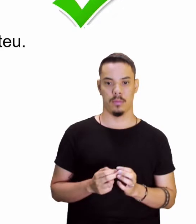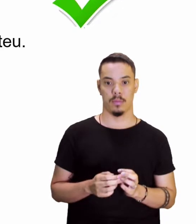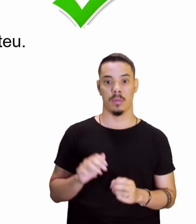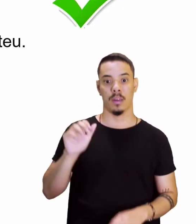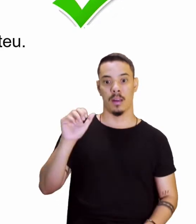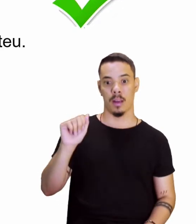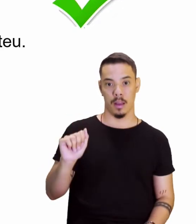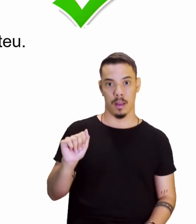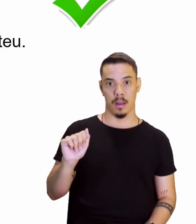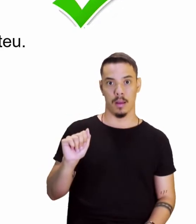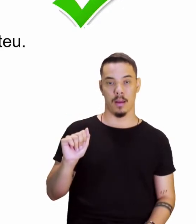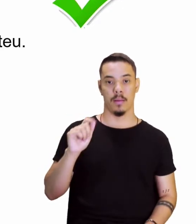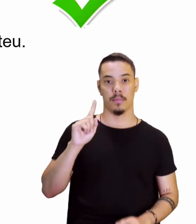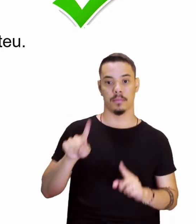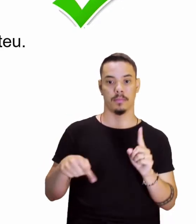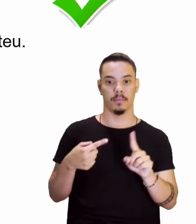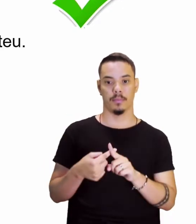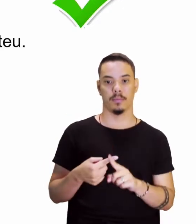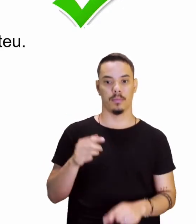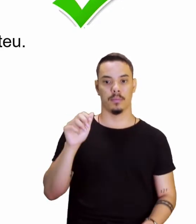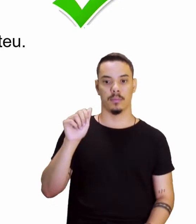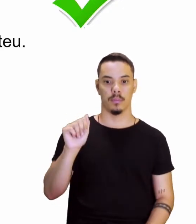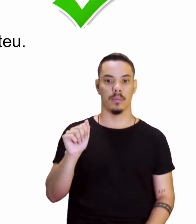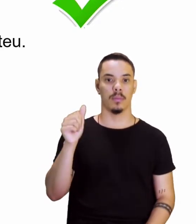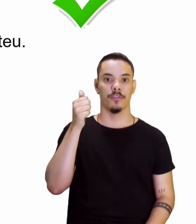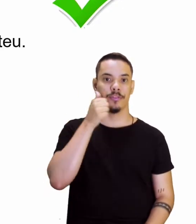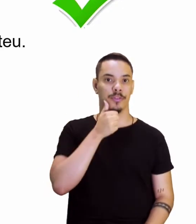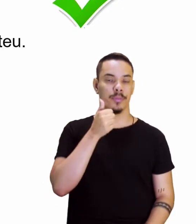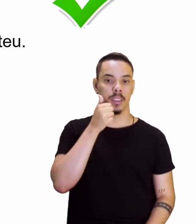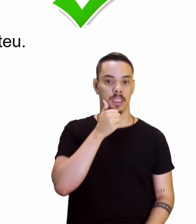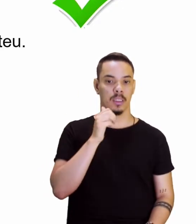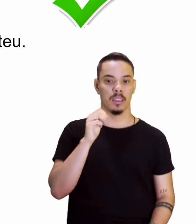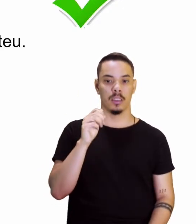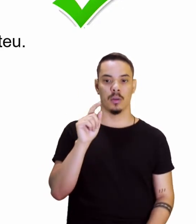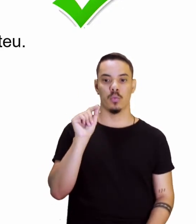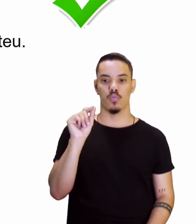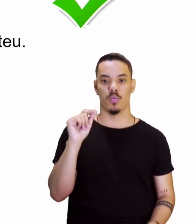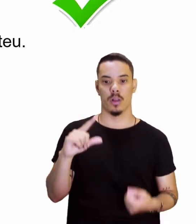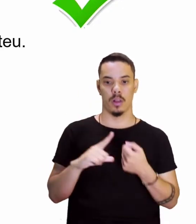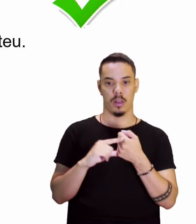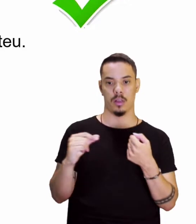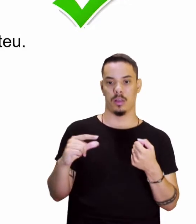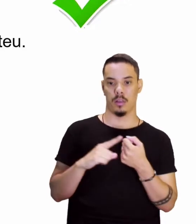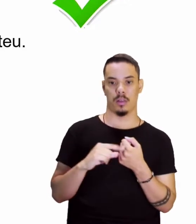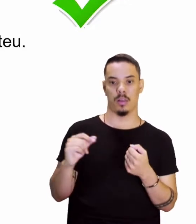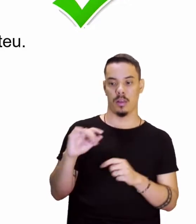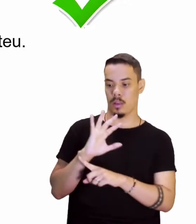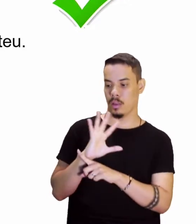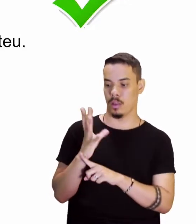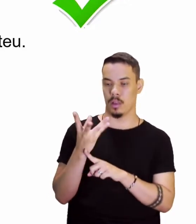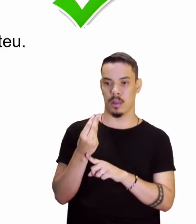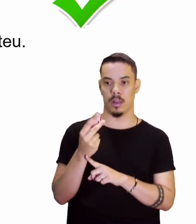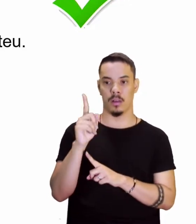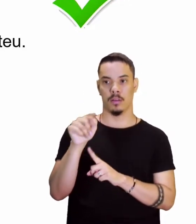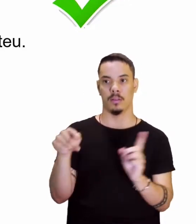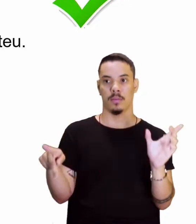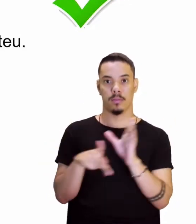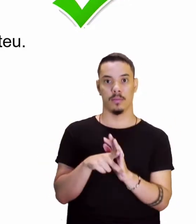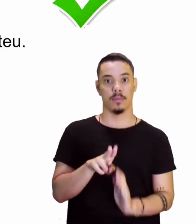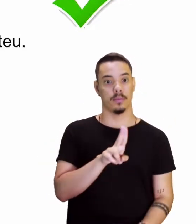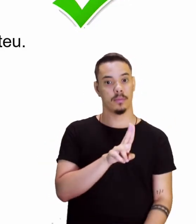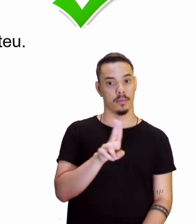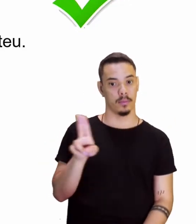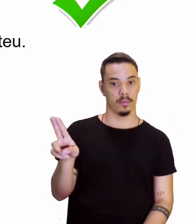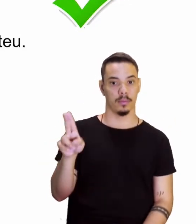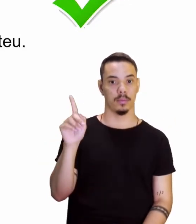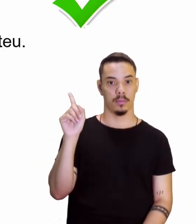artigo definido feminino, ó. As, porque a palavra arte, que é nome, está